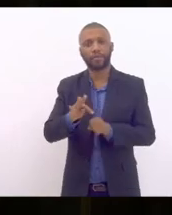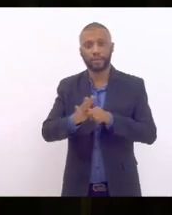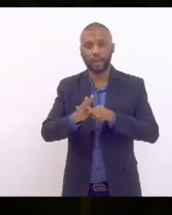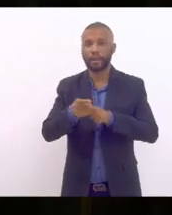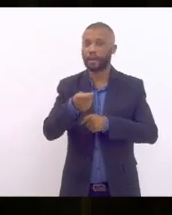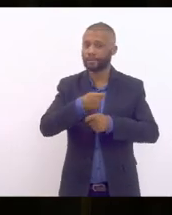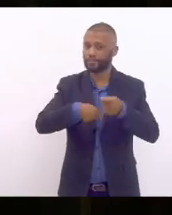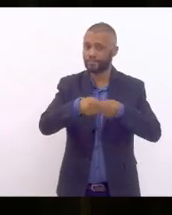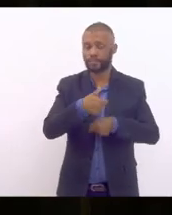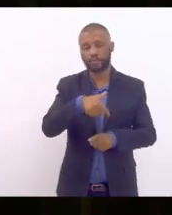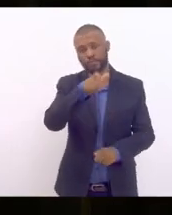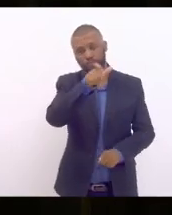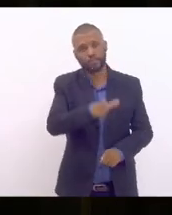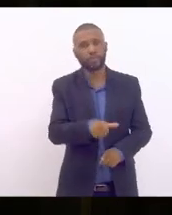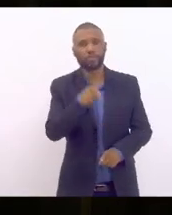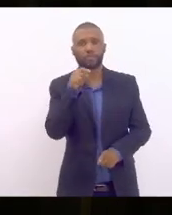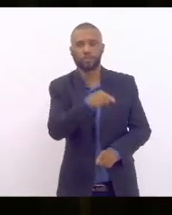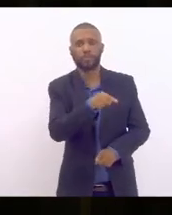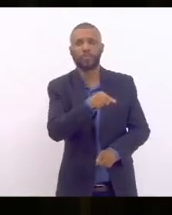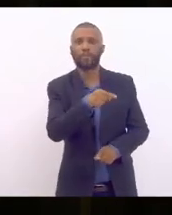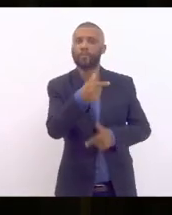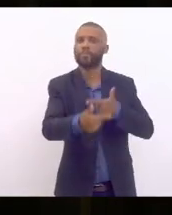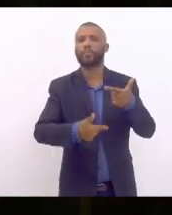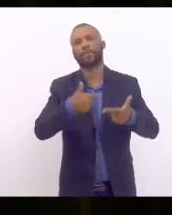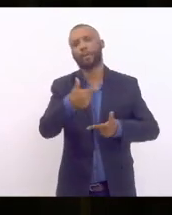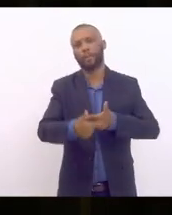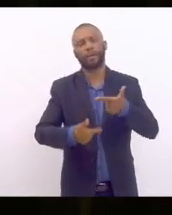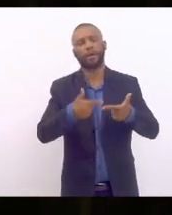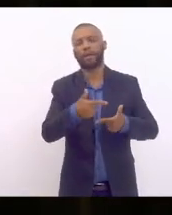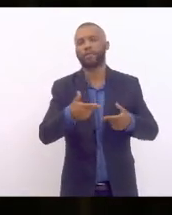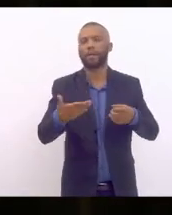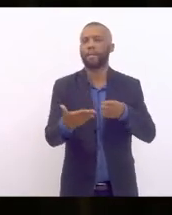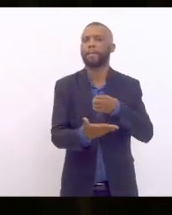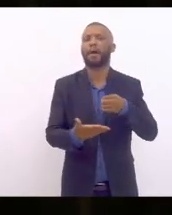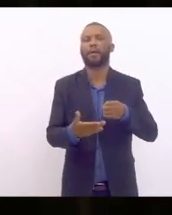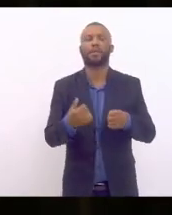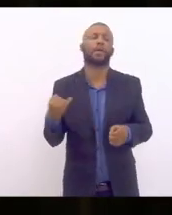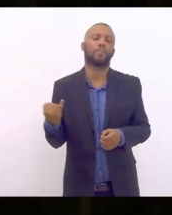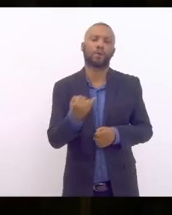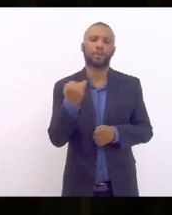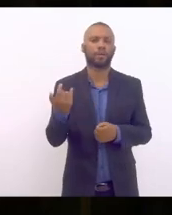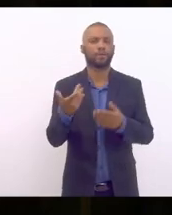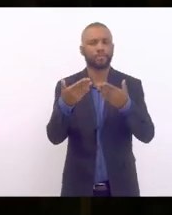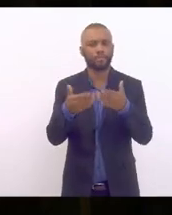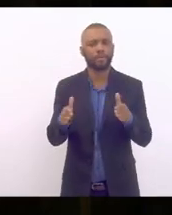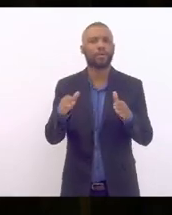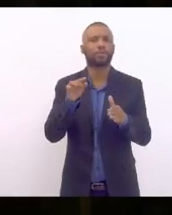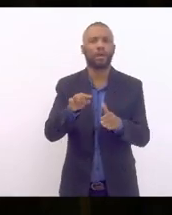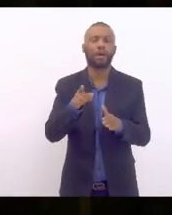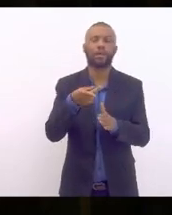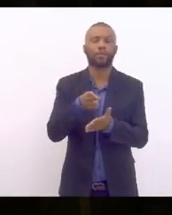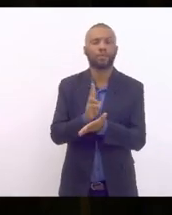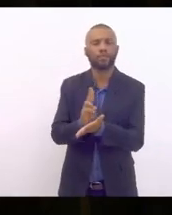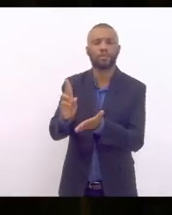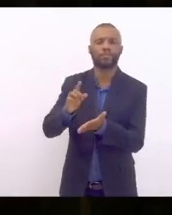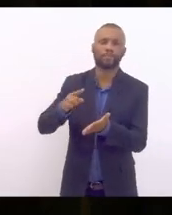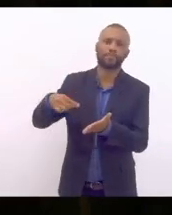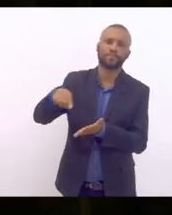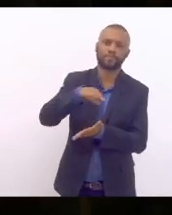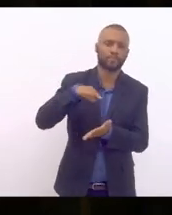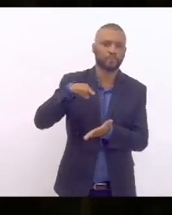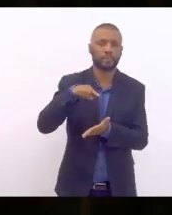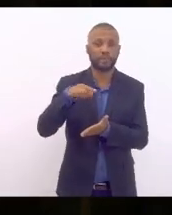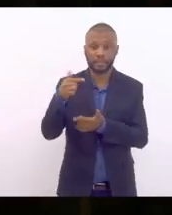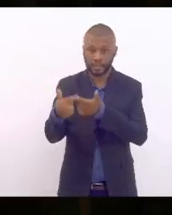como pessoas como os trabalhadores fundamentais para abertura da nossa universidade esses